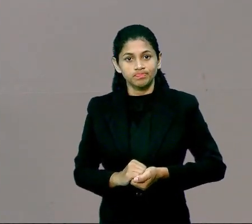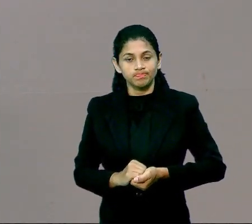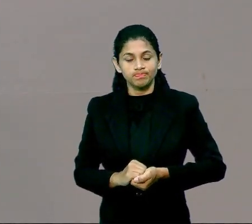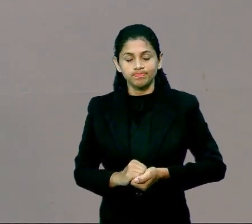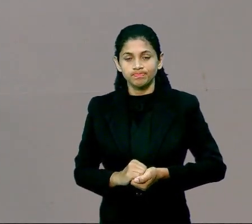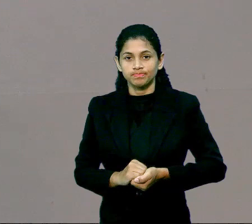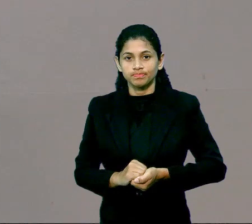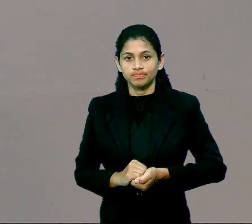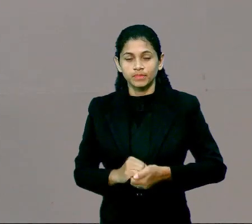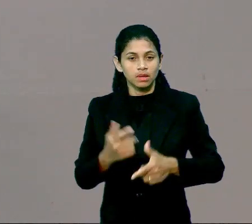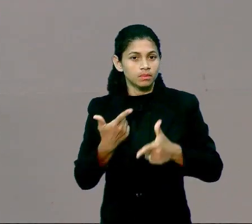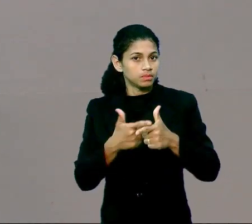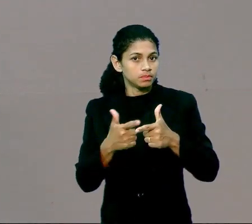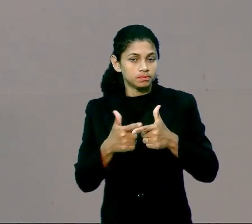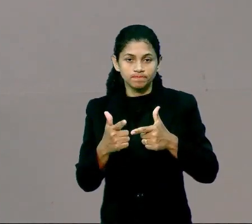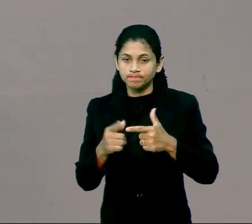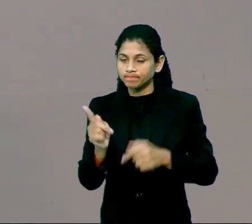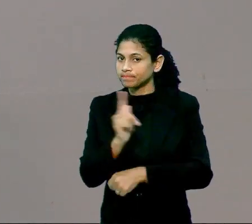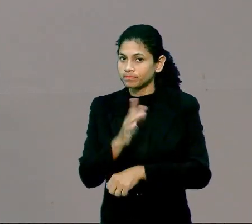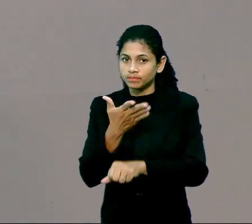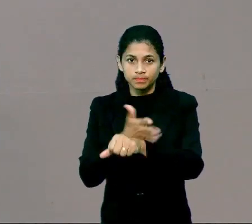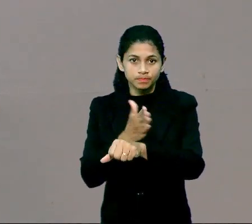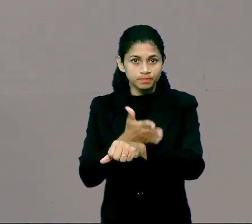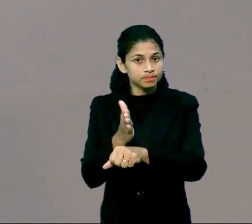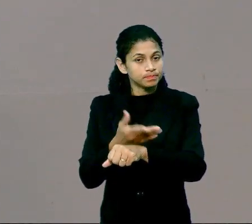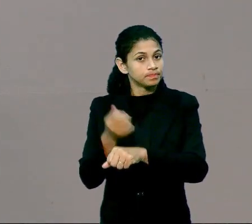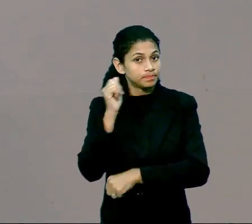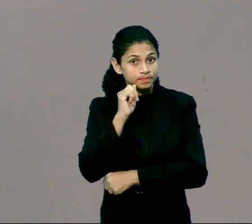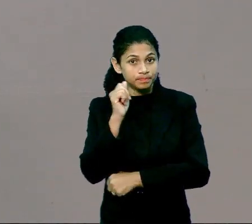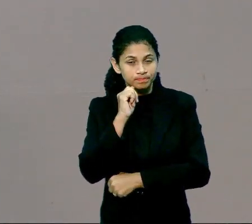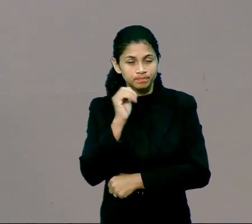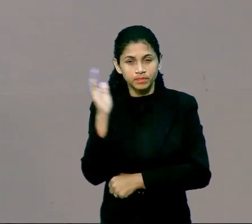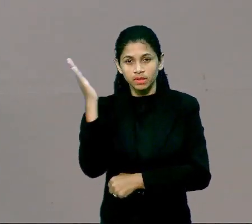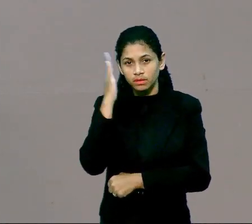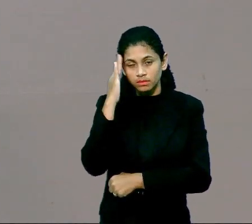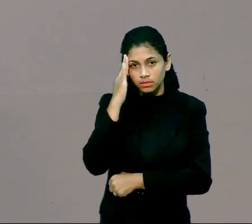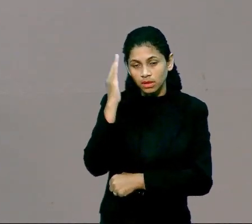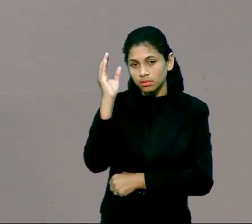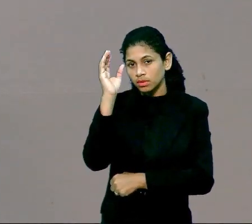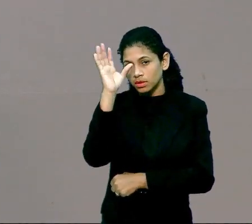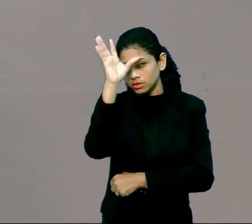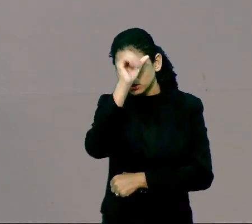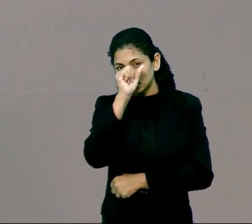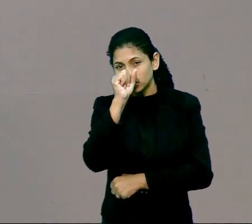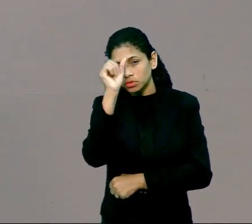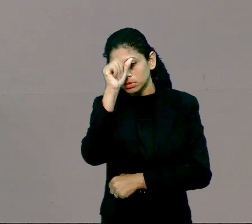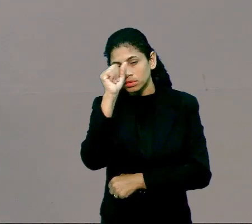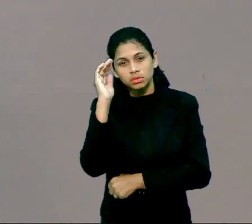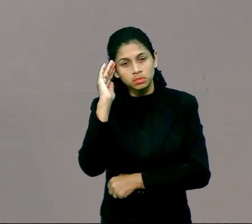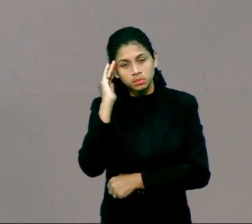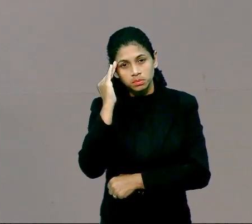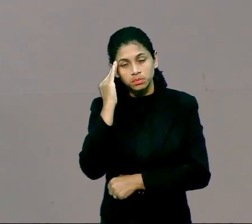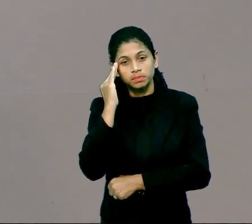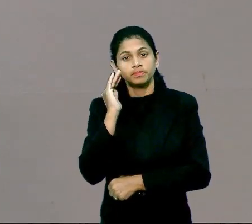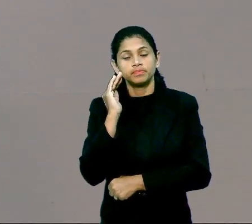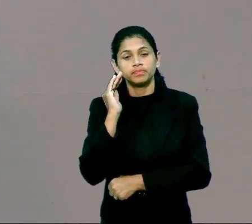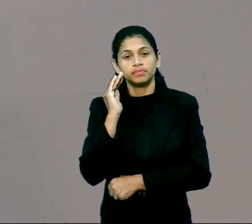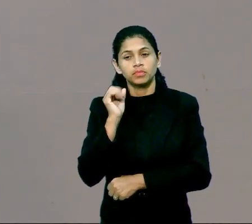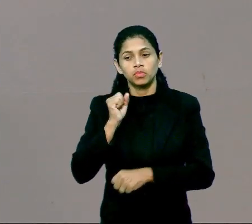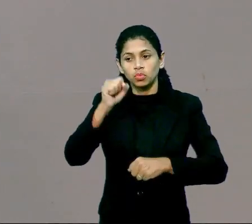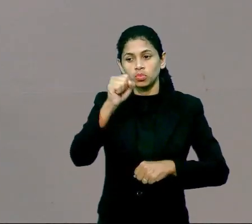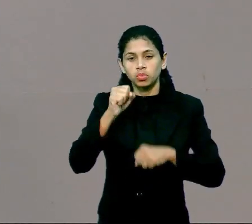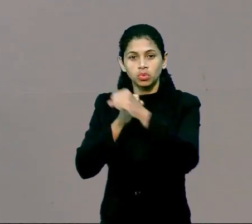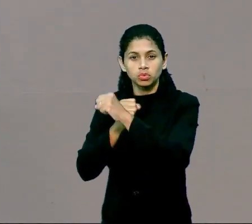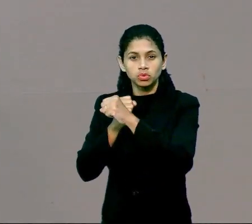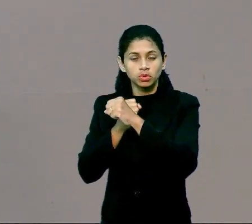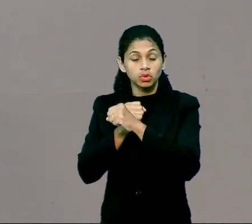prática feminina. Então a gente já conseguiu observar aí, a gente sabe de conhecimento que o boxe e diversas outras modalidades,